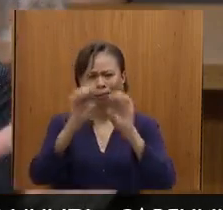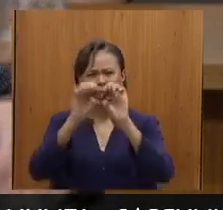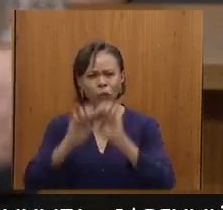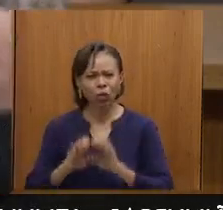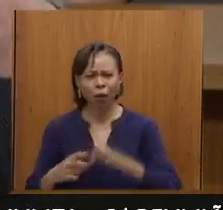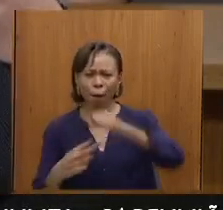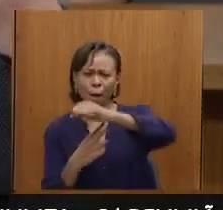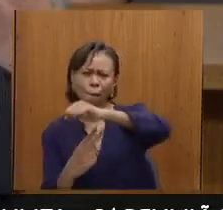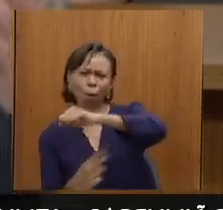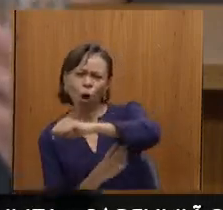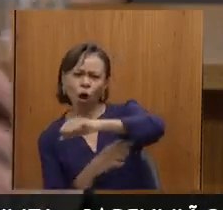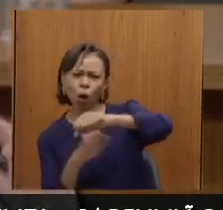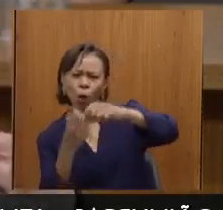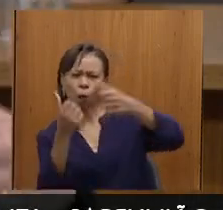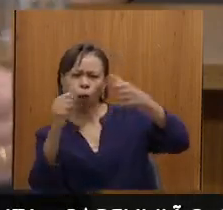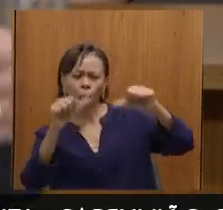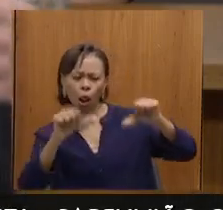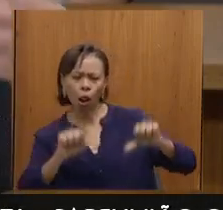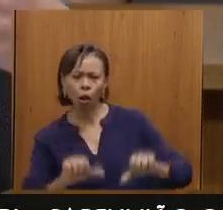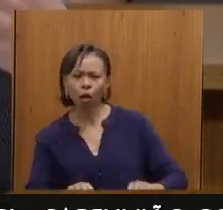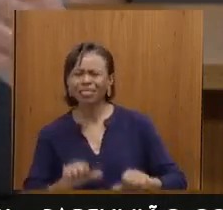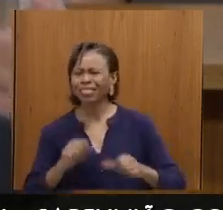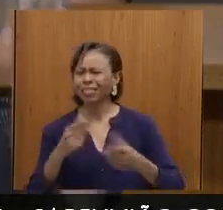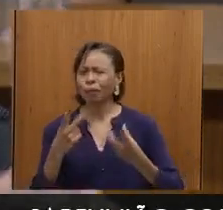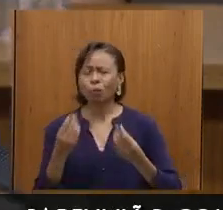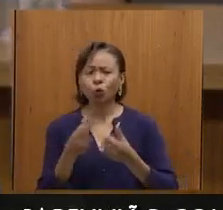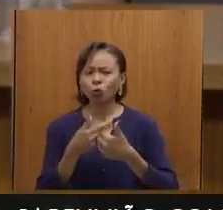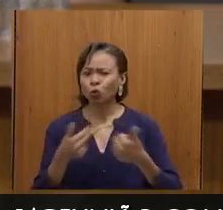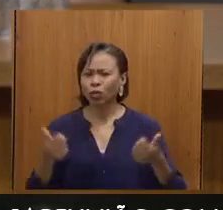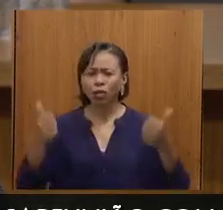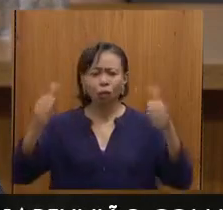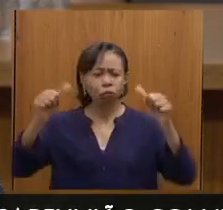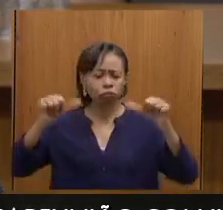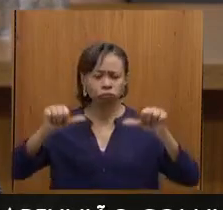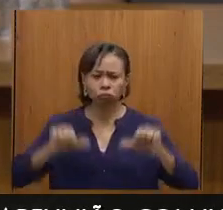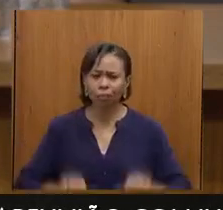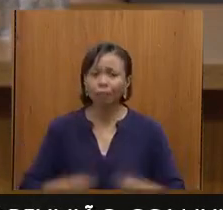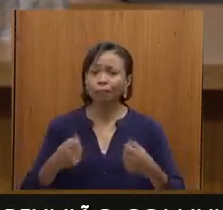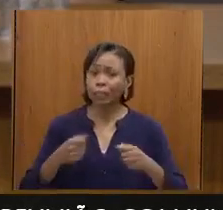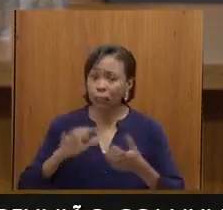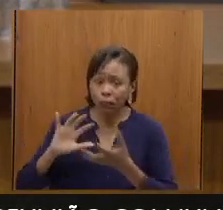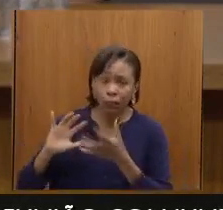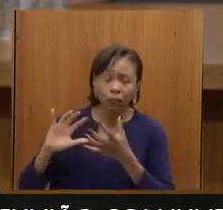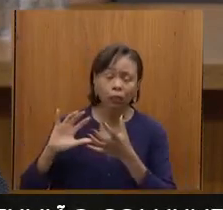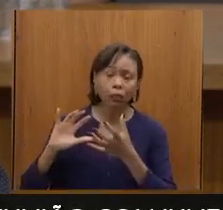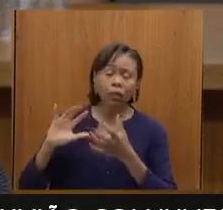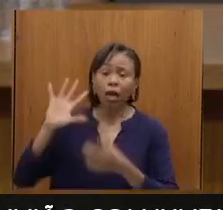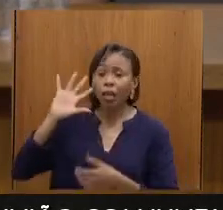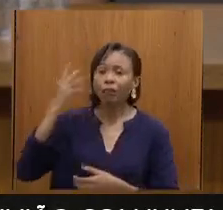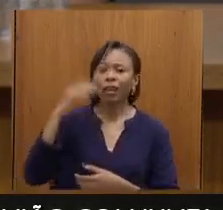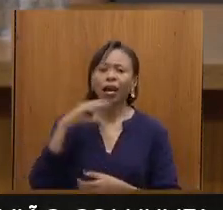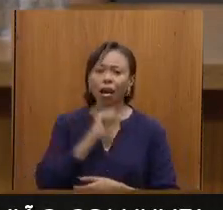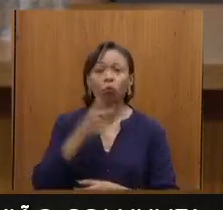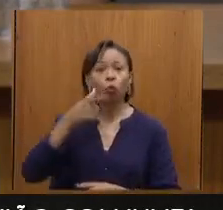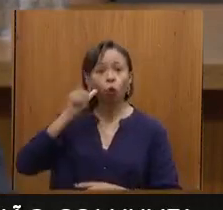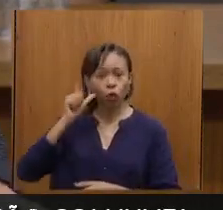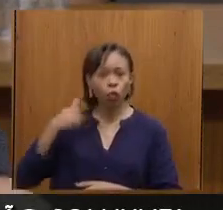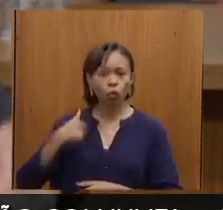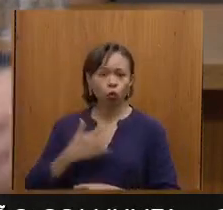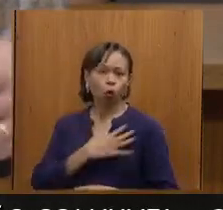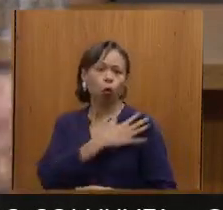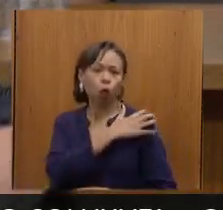de pontes, enfim, situações emergenciais que têm que ser sanadas o mais cedo possível. Ontem mesmo à noite estive com o Coronel Osvaldo